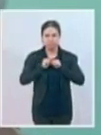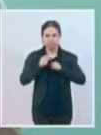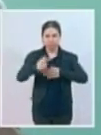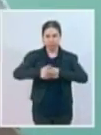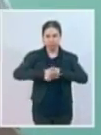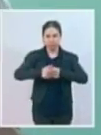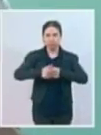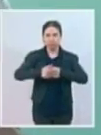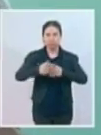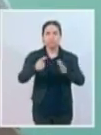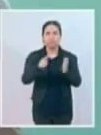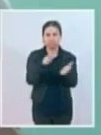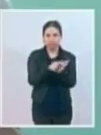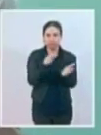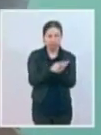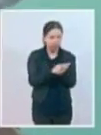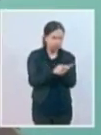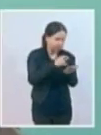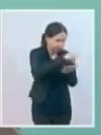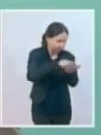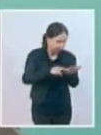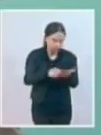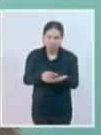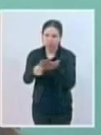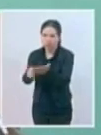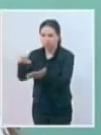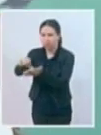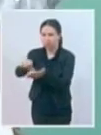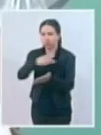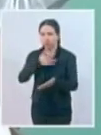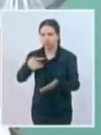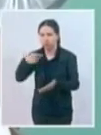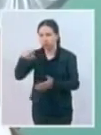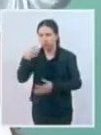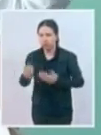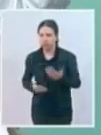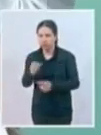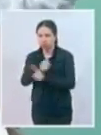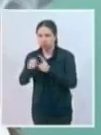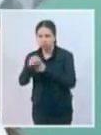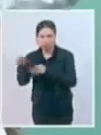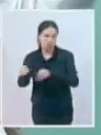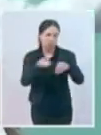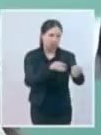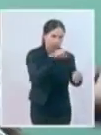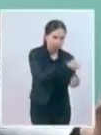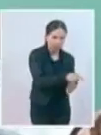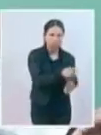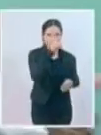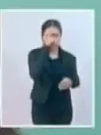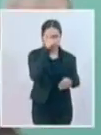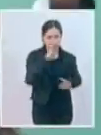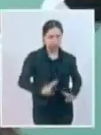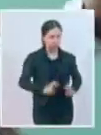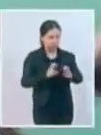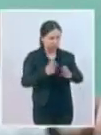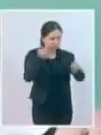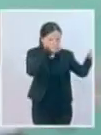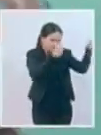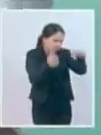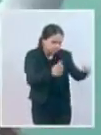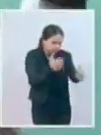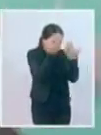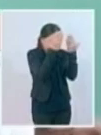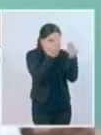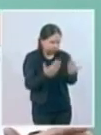para o posto de saúde de referência, a assistente social vai encaminhar para o hospital do câncer, vai haver uma análise do quadro dele, especificamente